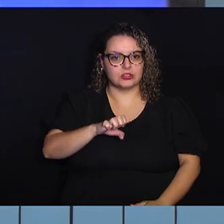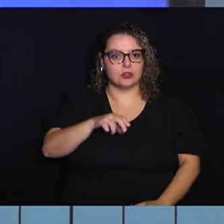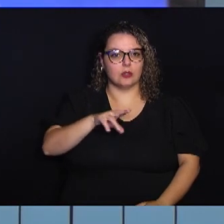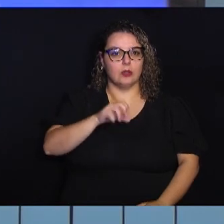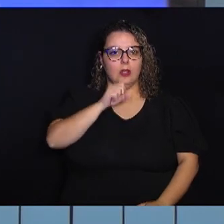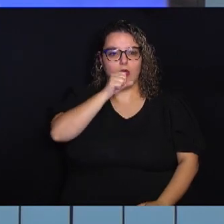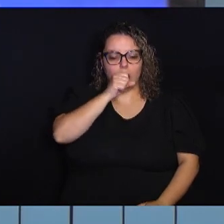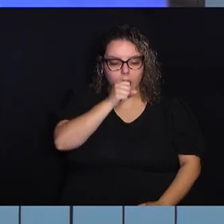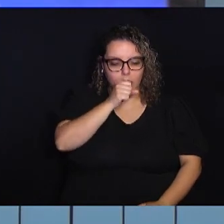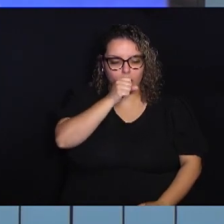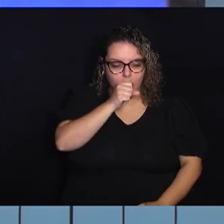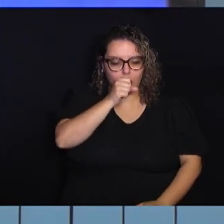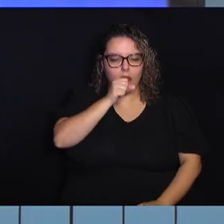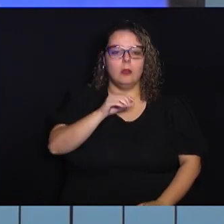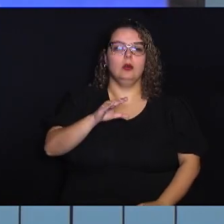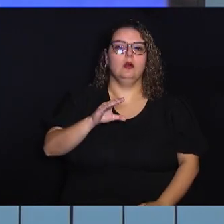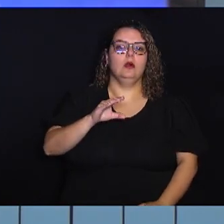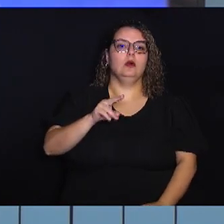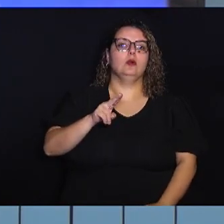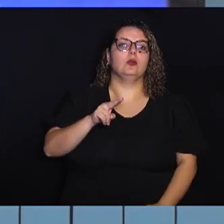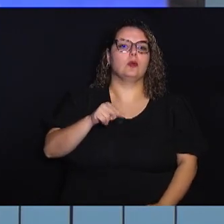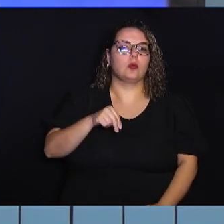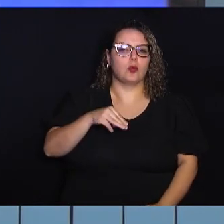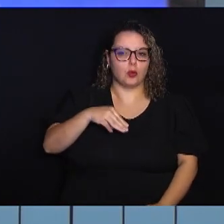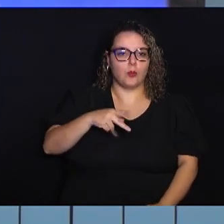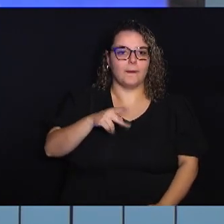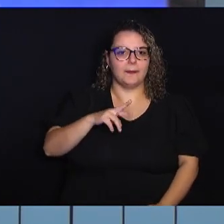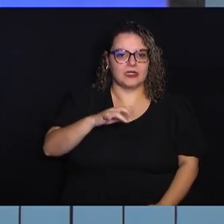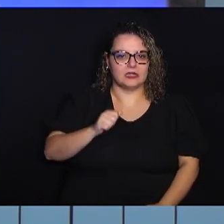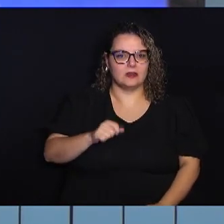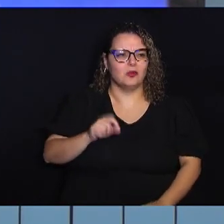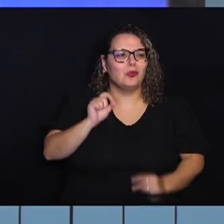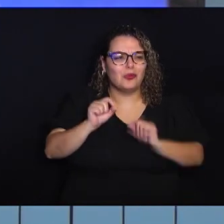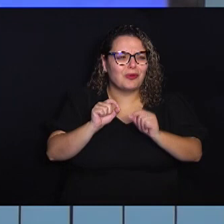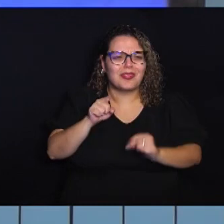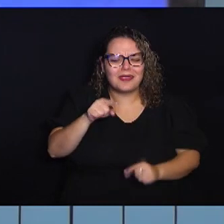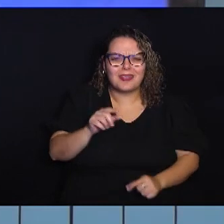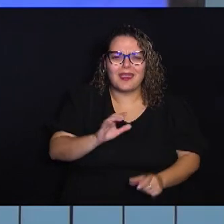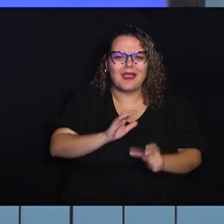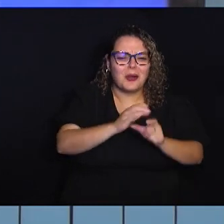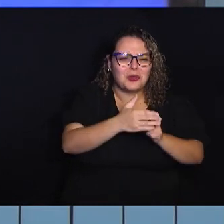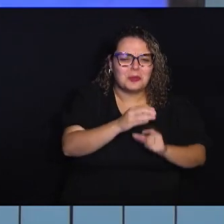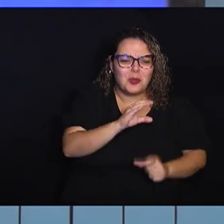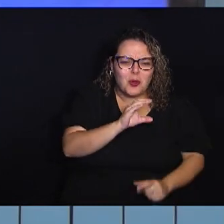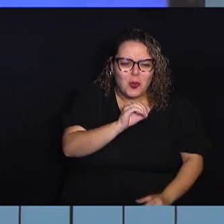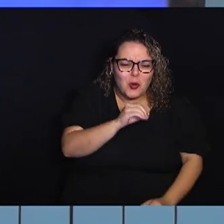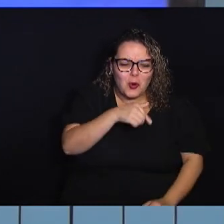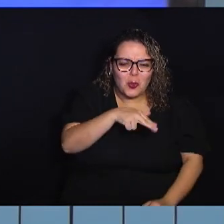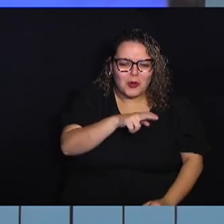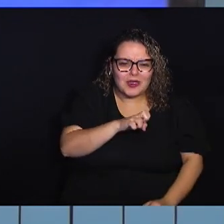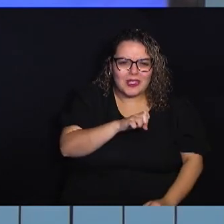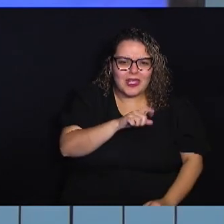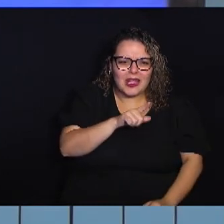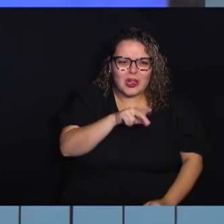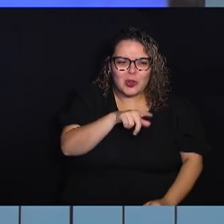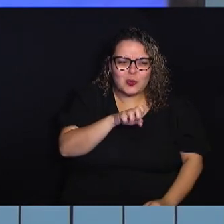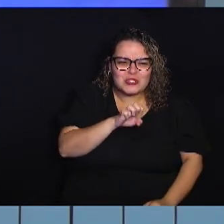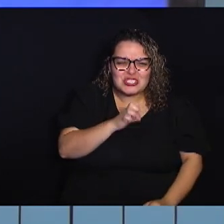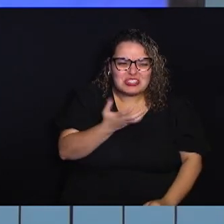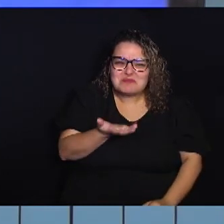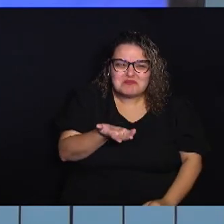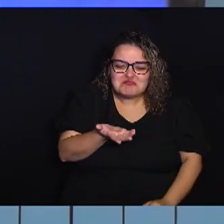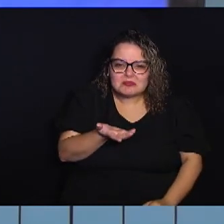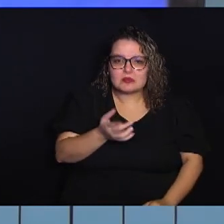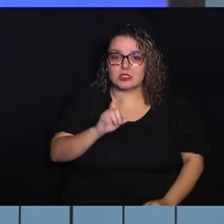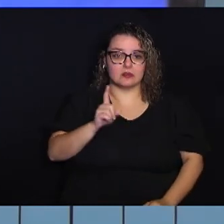comprida. Eu gostaria que o senhor também explicasse o que é a coqueluche, que é um termo que as pessoas elas não estão muito